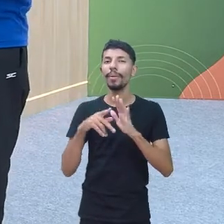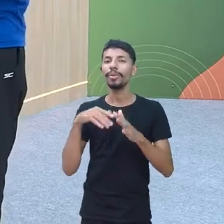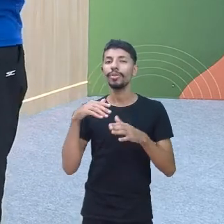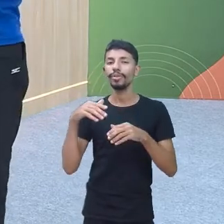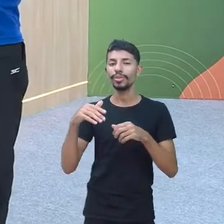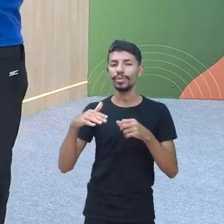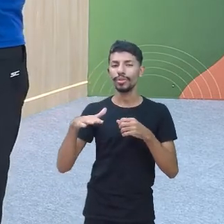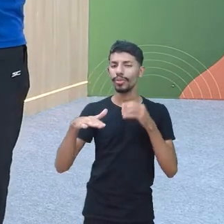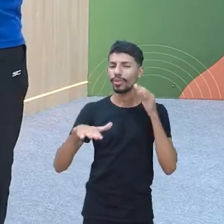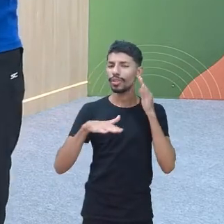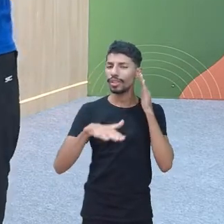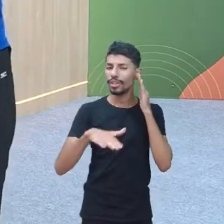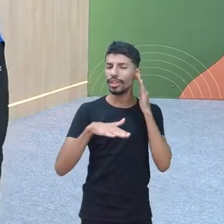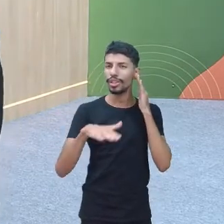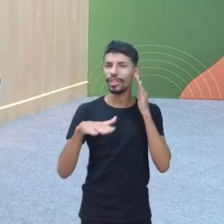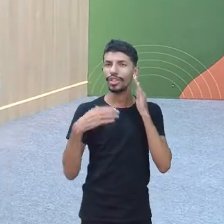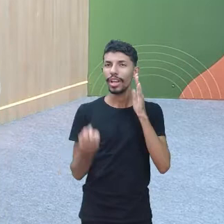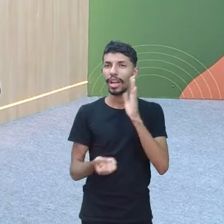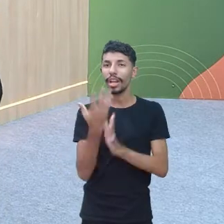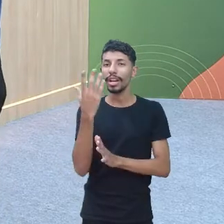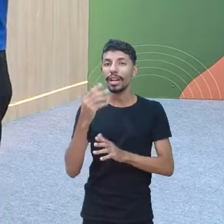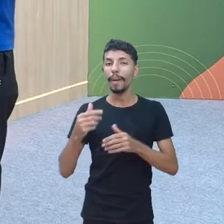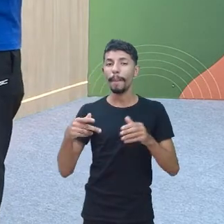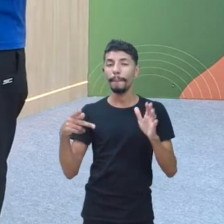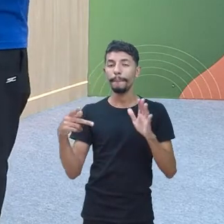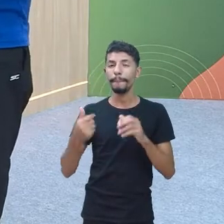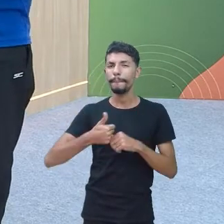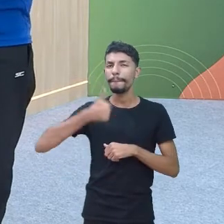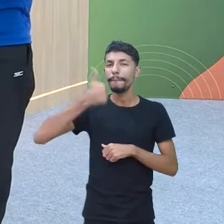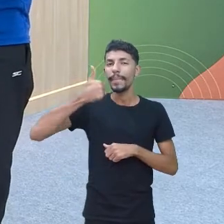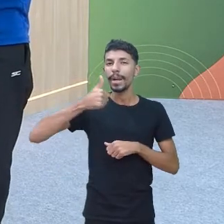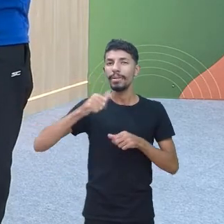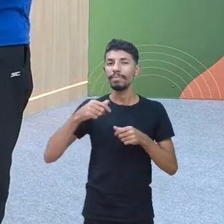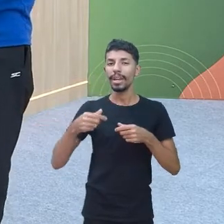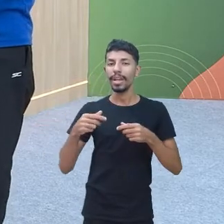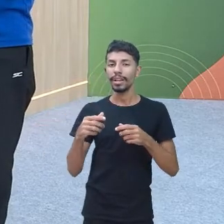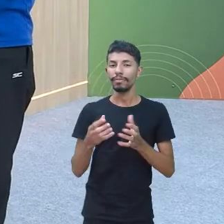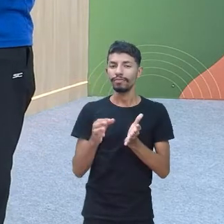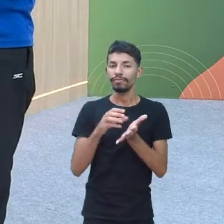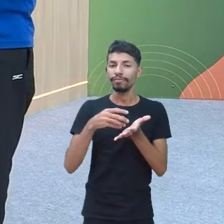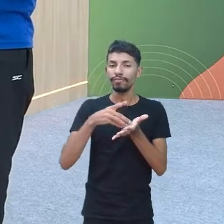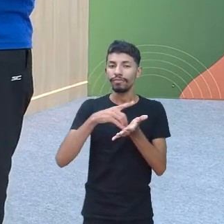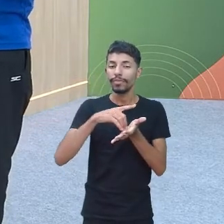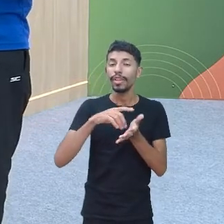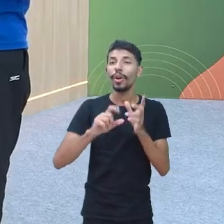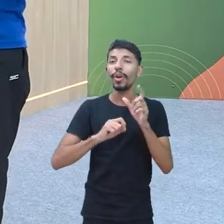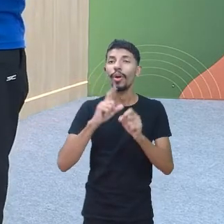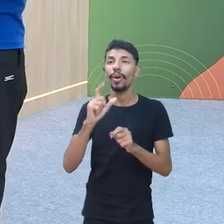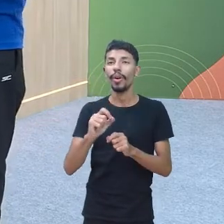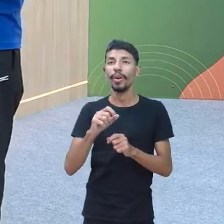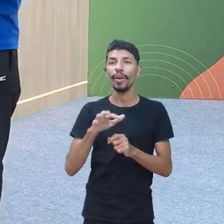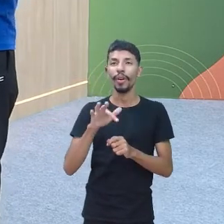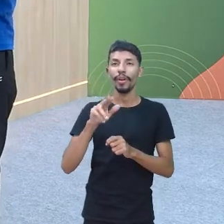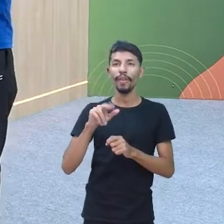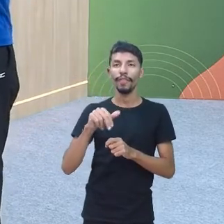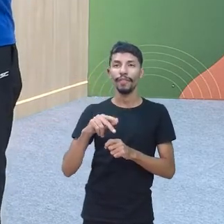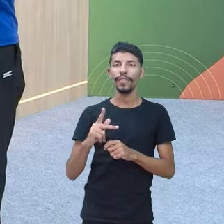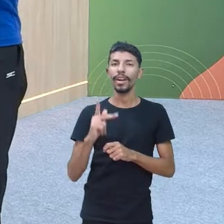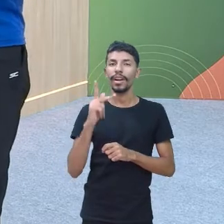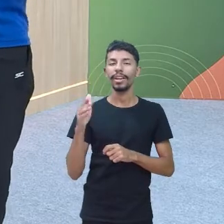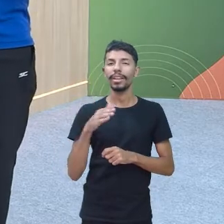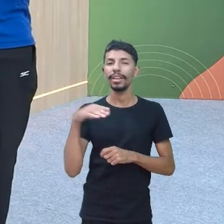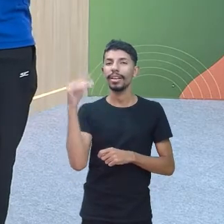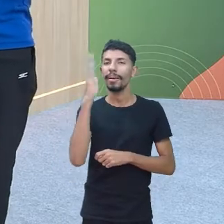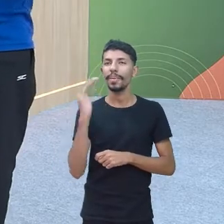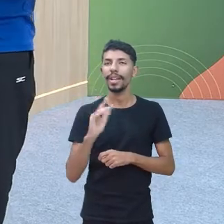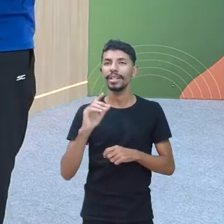lança seu primeiro álbum, que se chama Funk Brasil, e consolidou o ritmo nacional, né, com produções